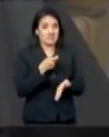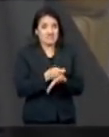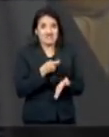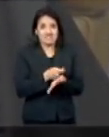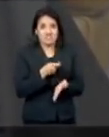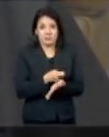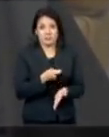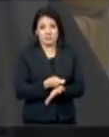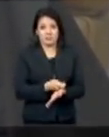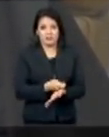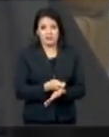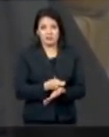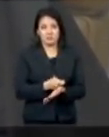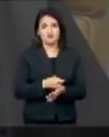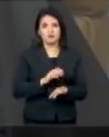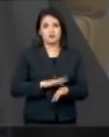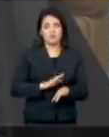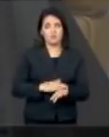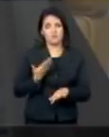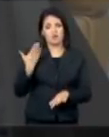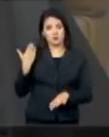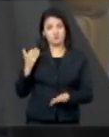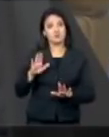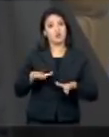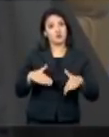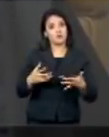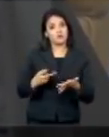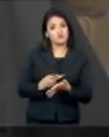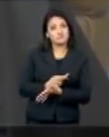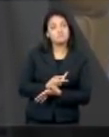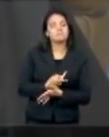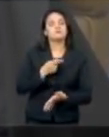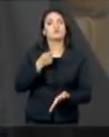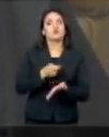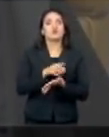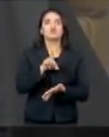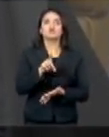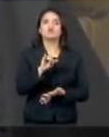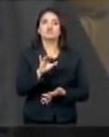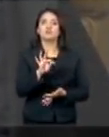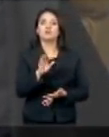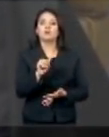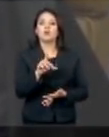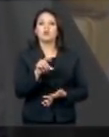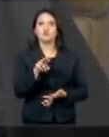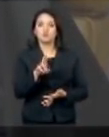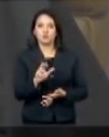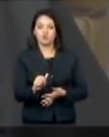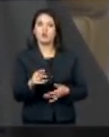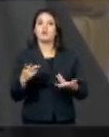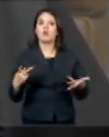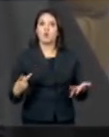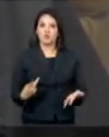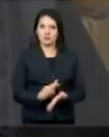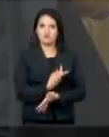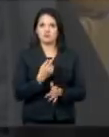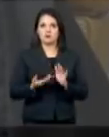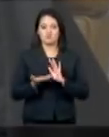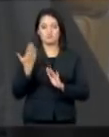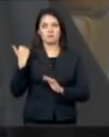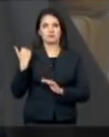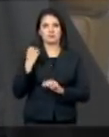e ao assim proceder a esse regime autocrático que prevaleceu no brasil a partir de